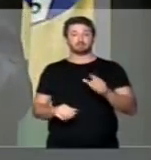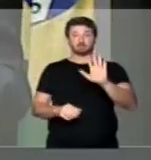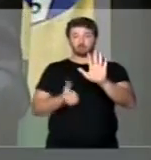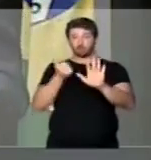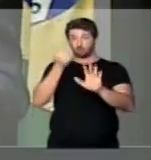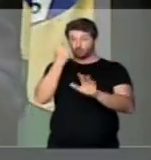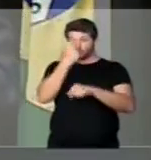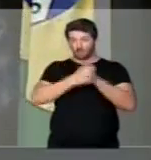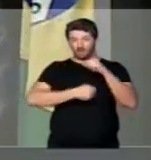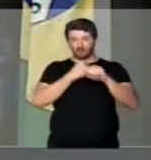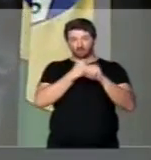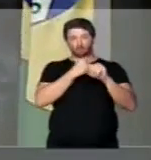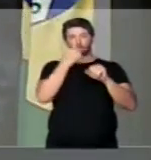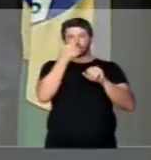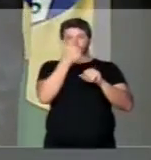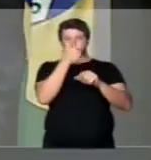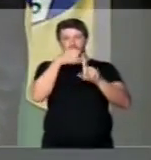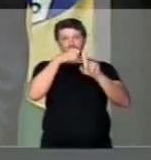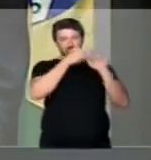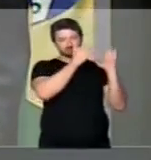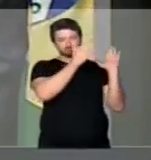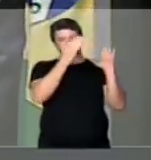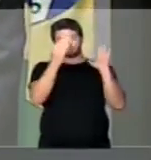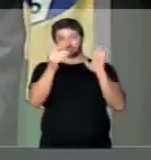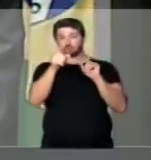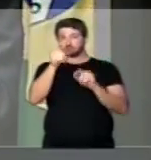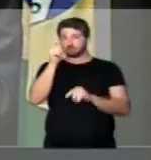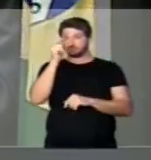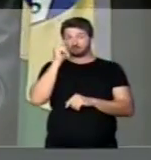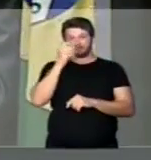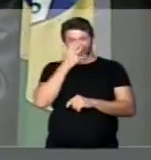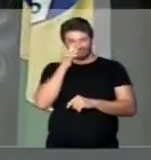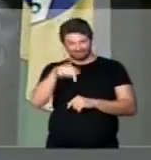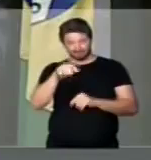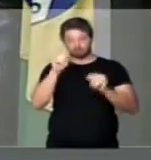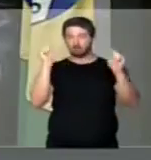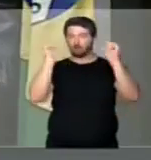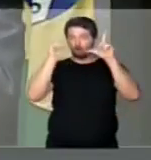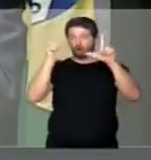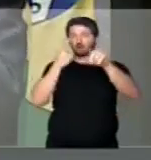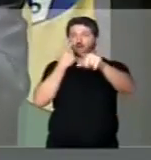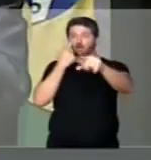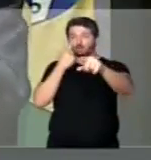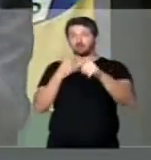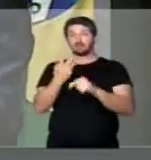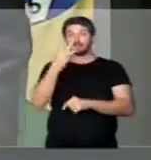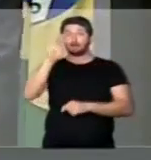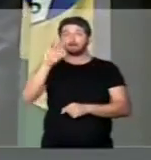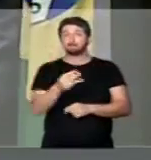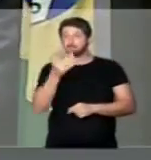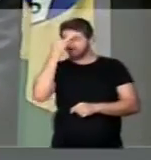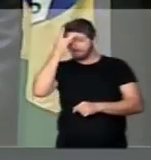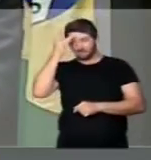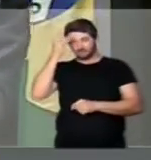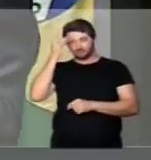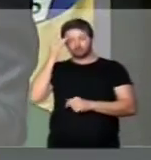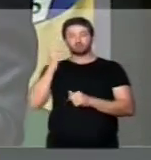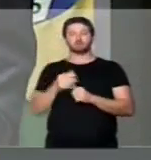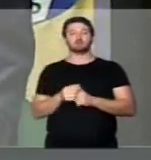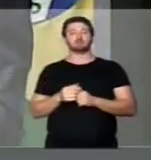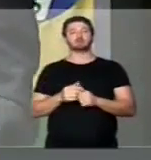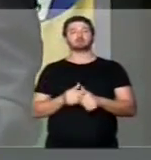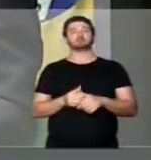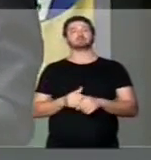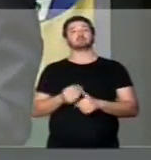pasmem vocês que estão nos ouvindo, mais de 3 milhões de pessoas